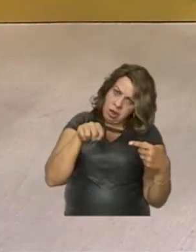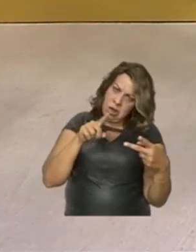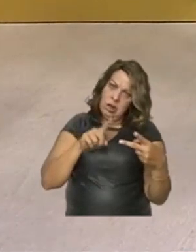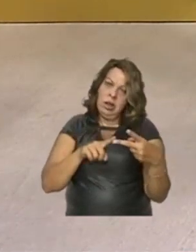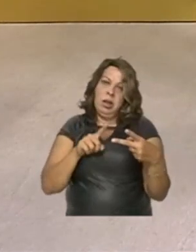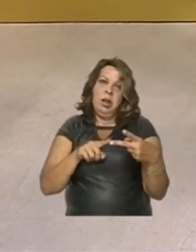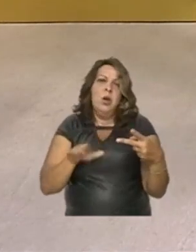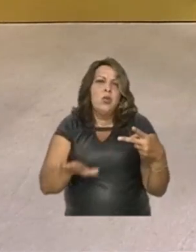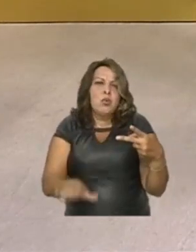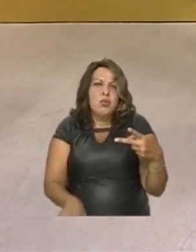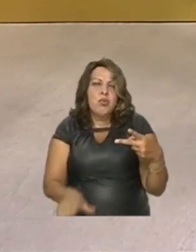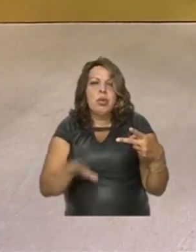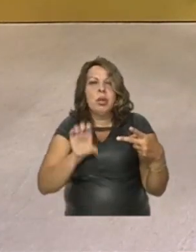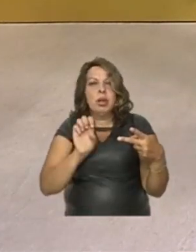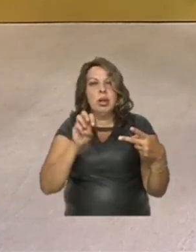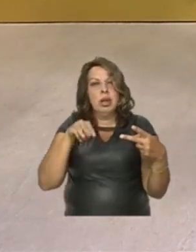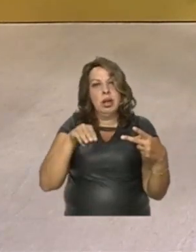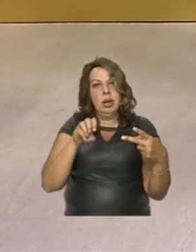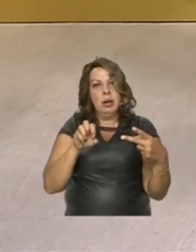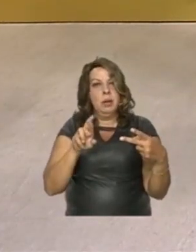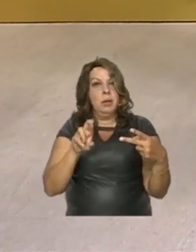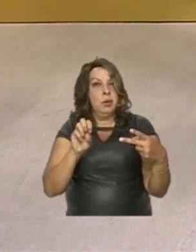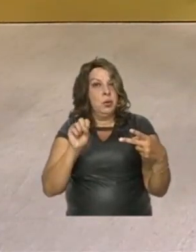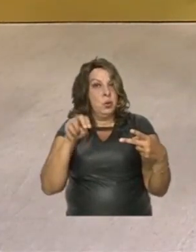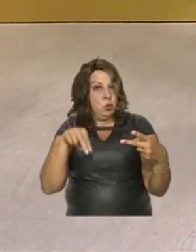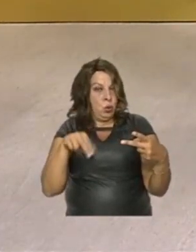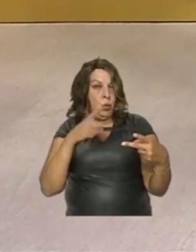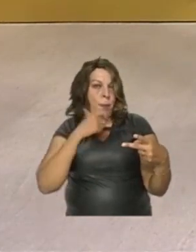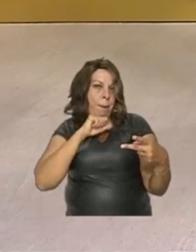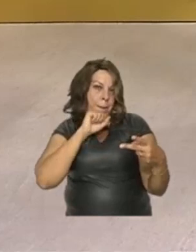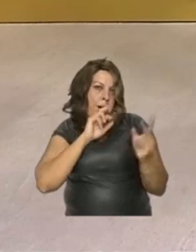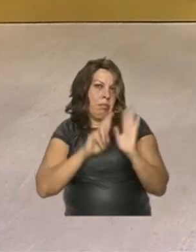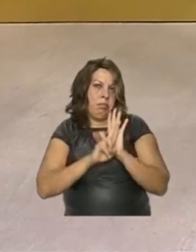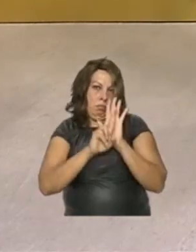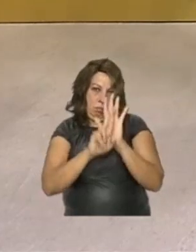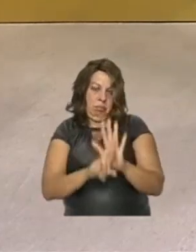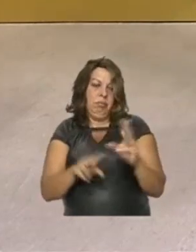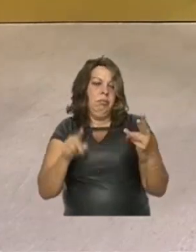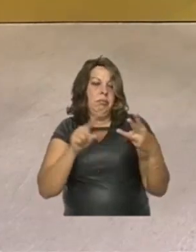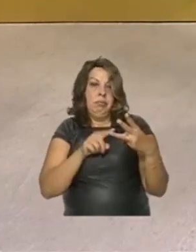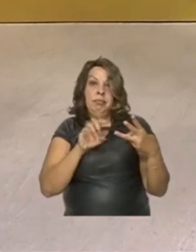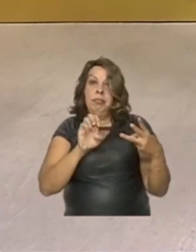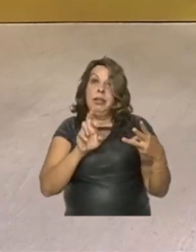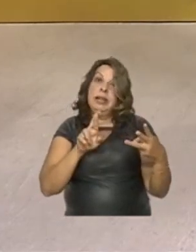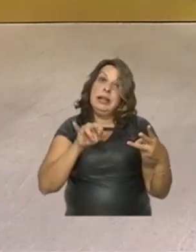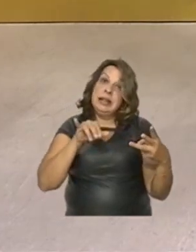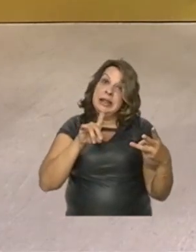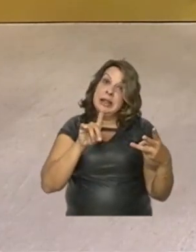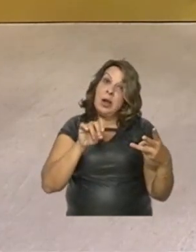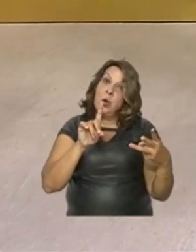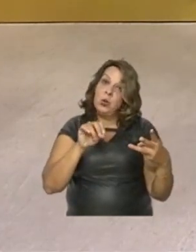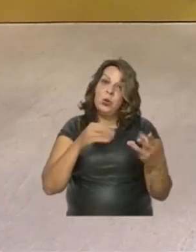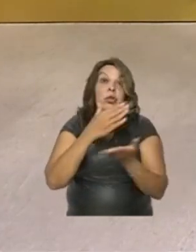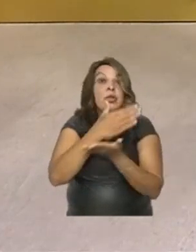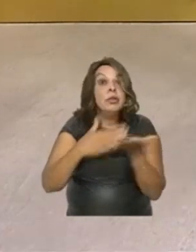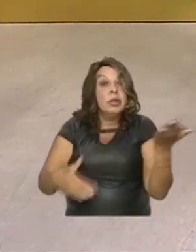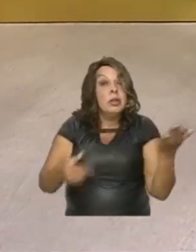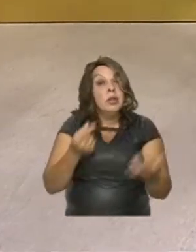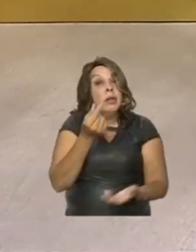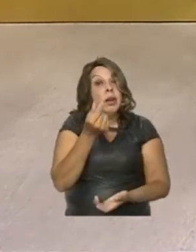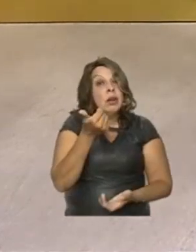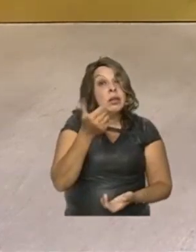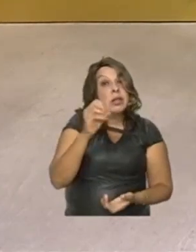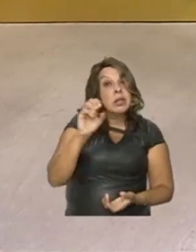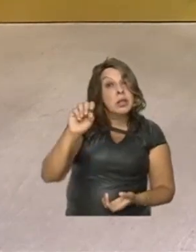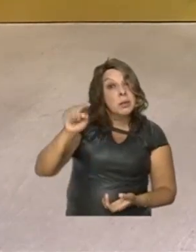O pequenino Emerson Miguel, que foi representado pelo seu papai, e o Erinaldo. Eles dividiram aí 100 mil reais. E claro